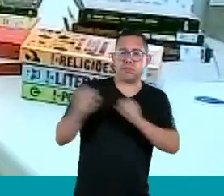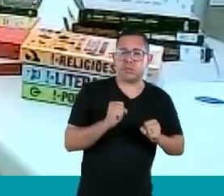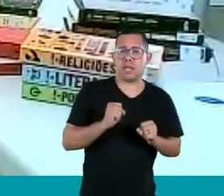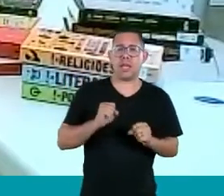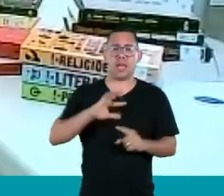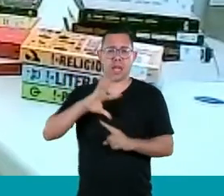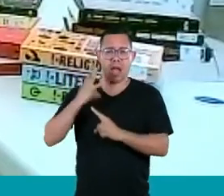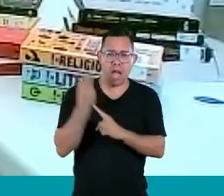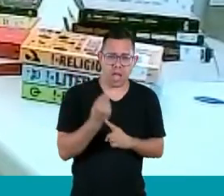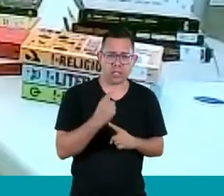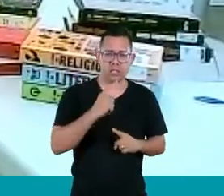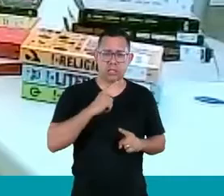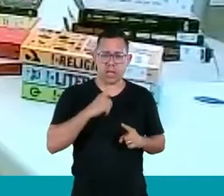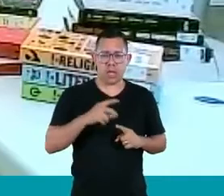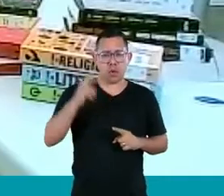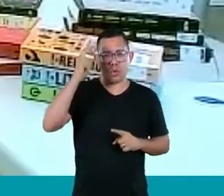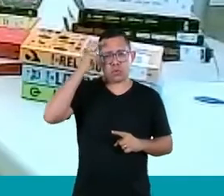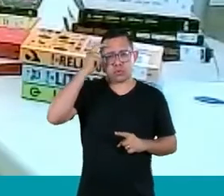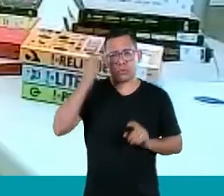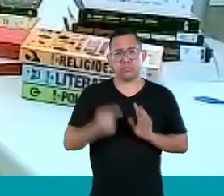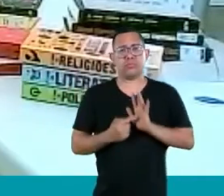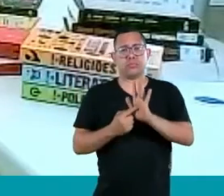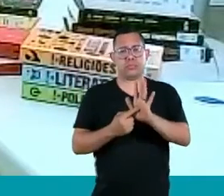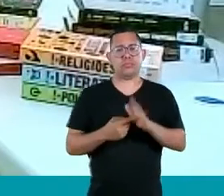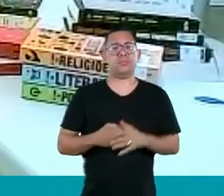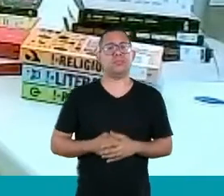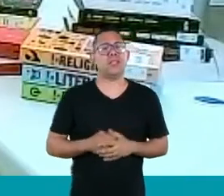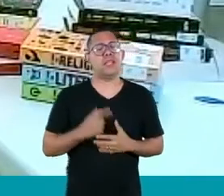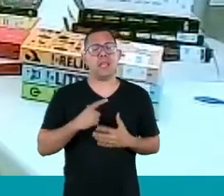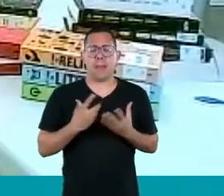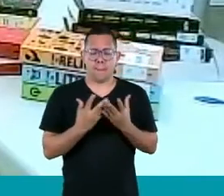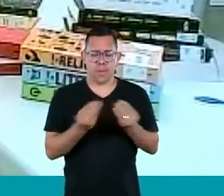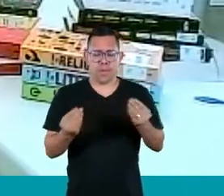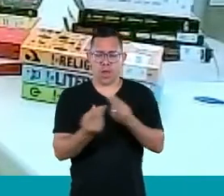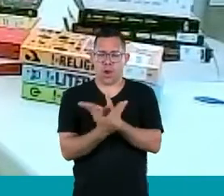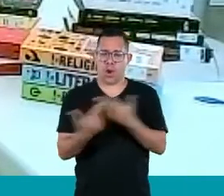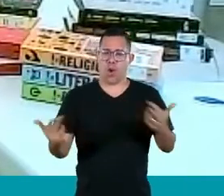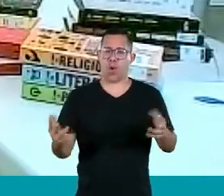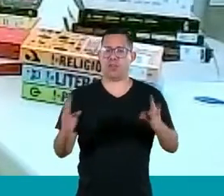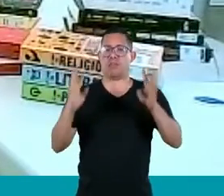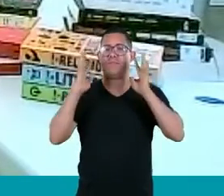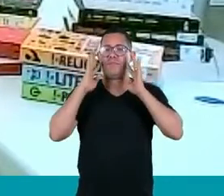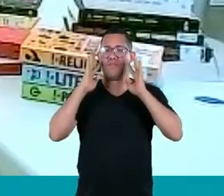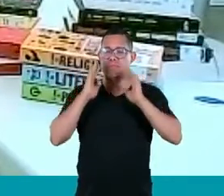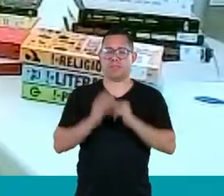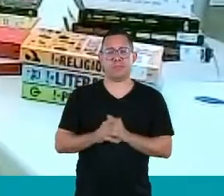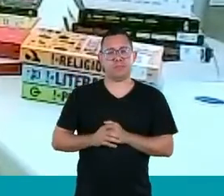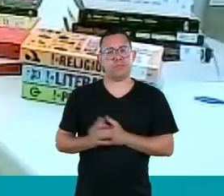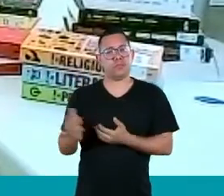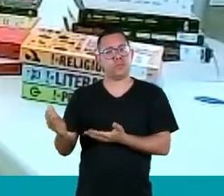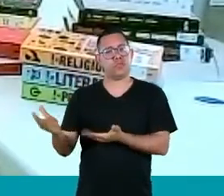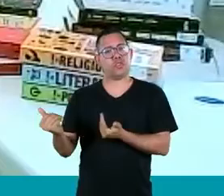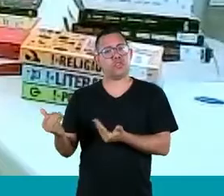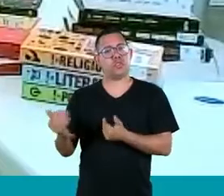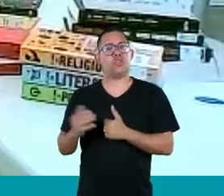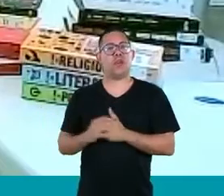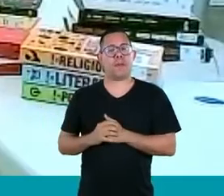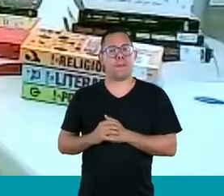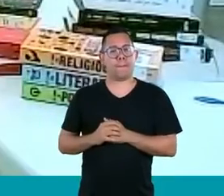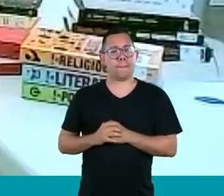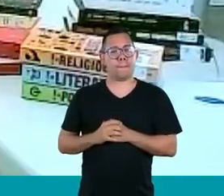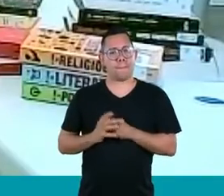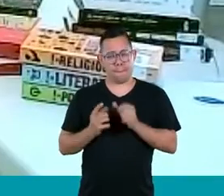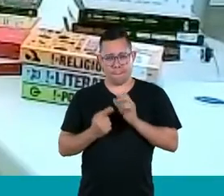possuem. São certamente riquezas que favorecem para que os jovens possam expressar-se plenamente